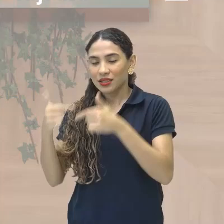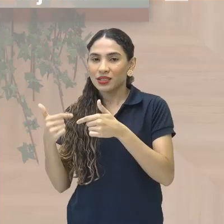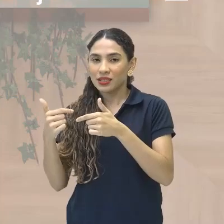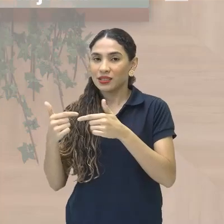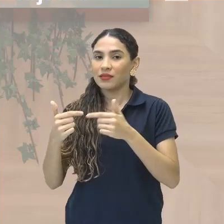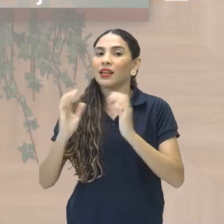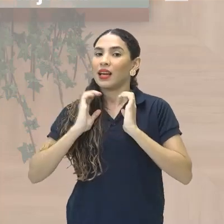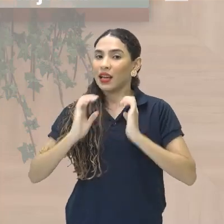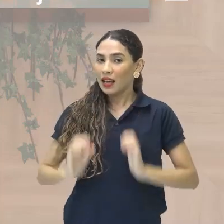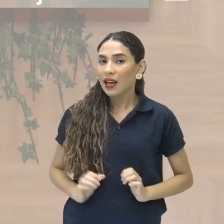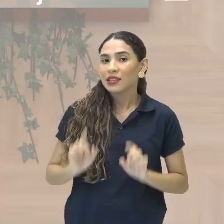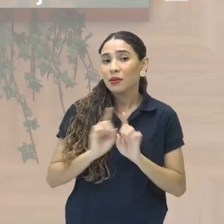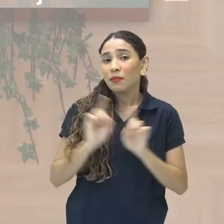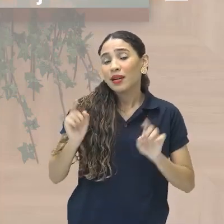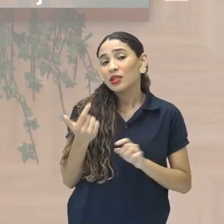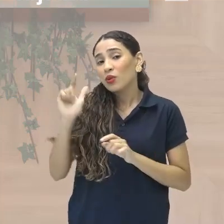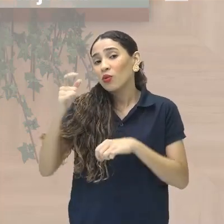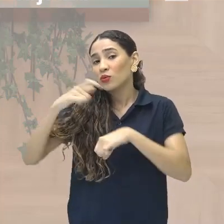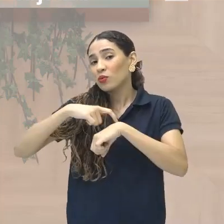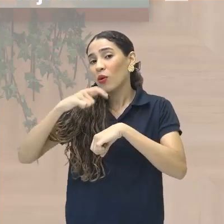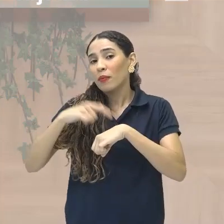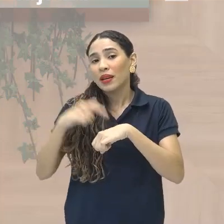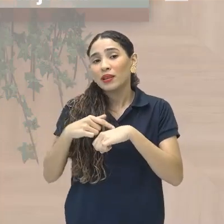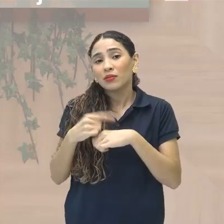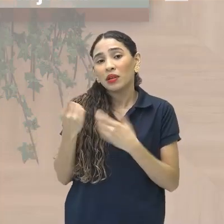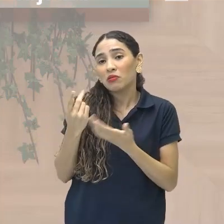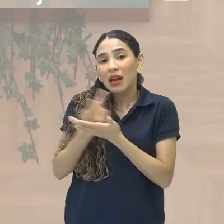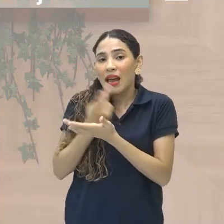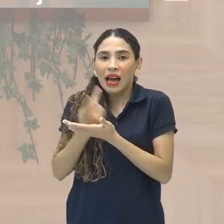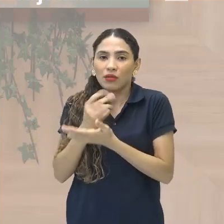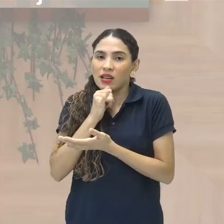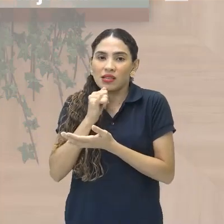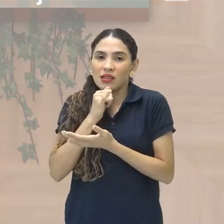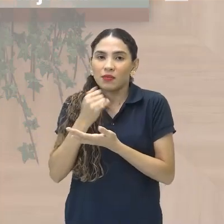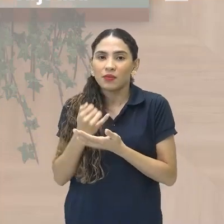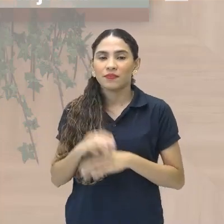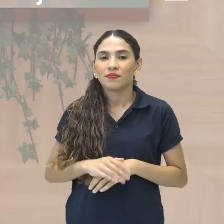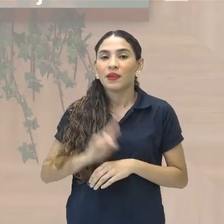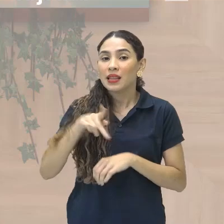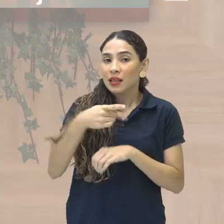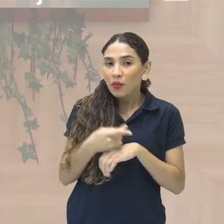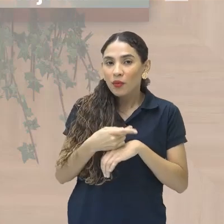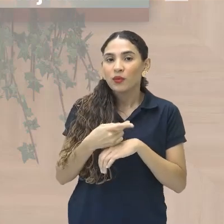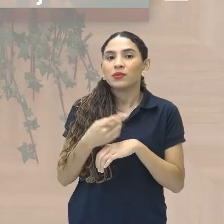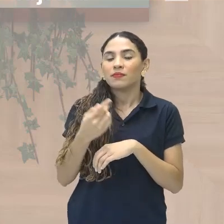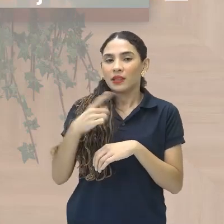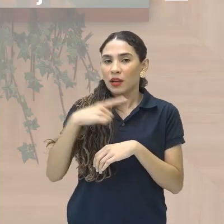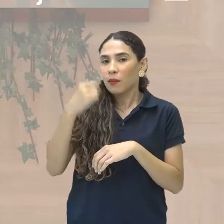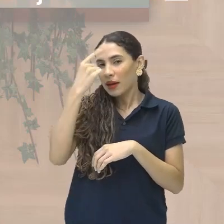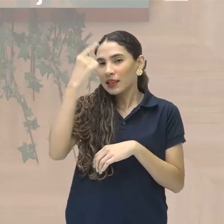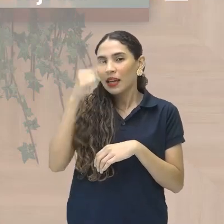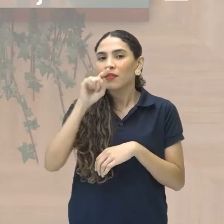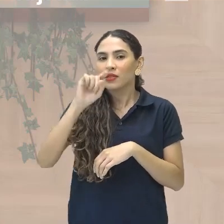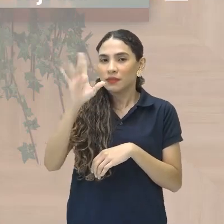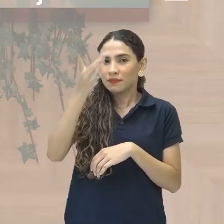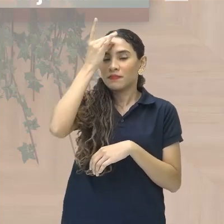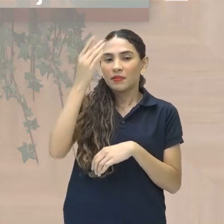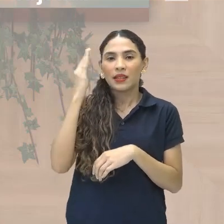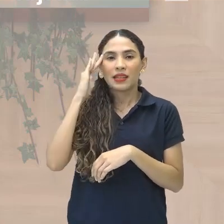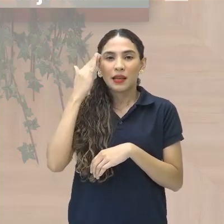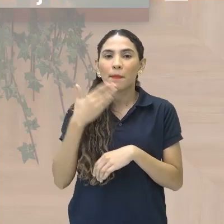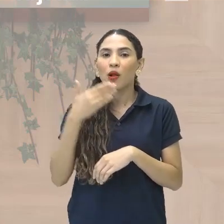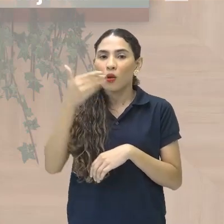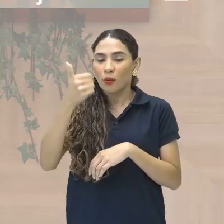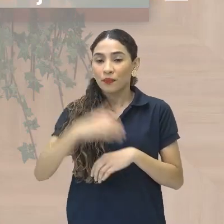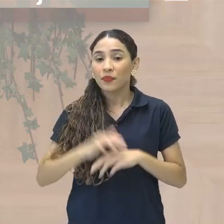maneira ética, mas em outros momentos talvez nem tanto eu não faça. A gente vai já pegar uma ideia aqui que vocês vão entender isso